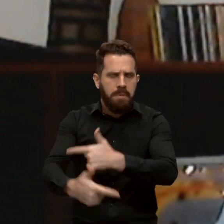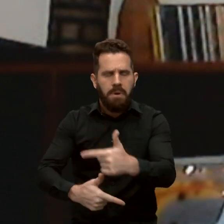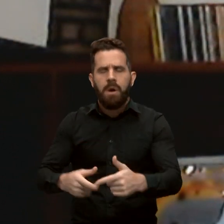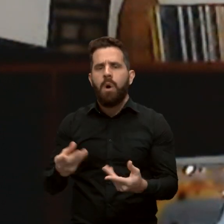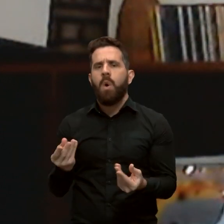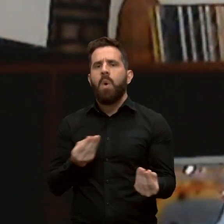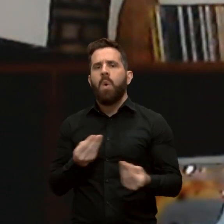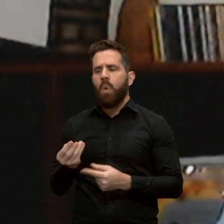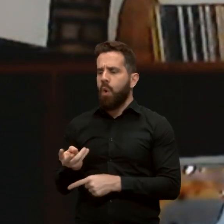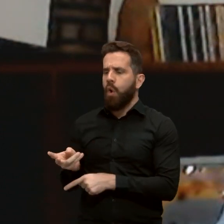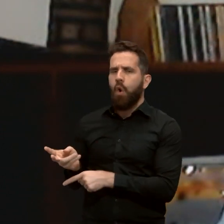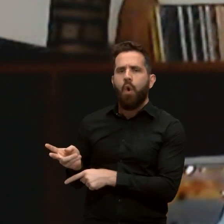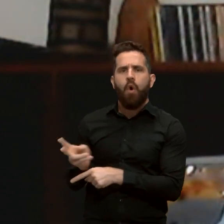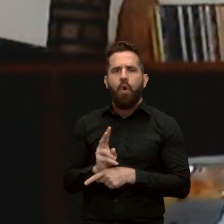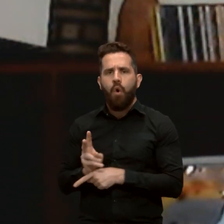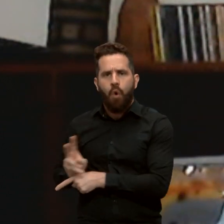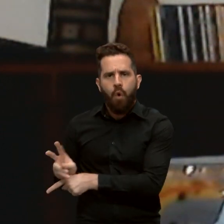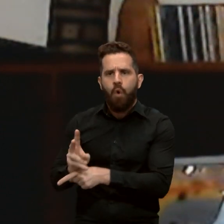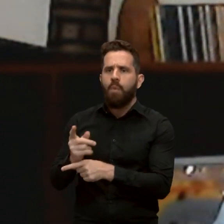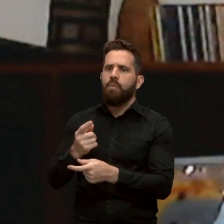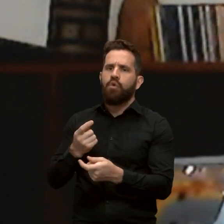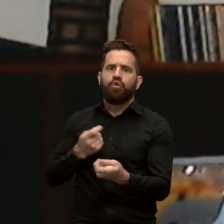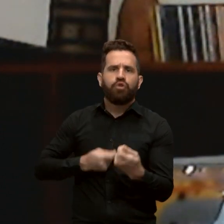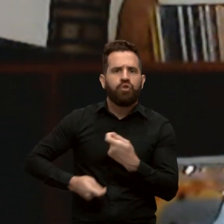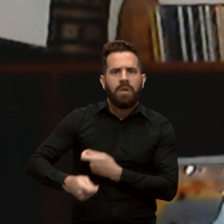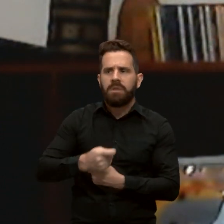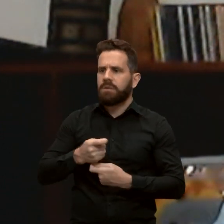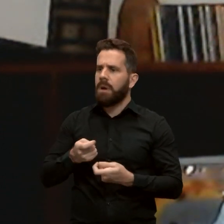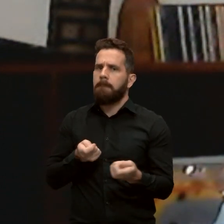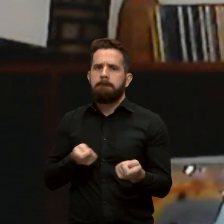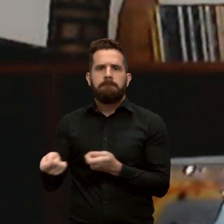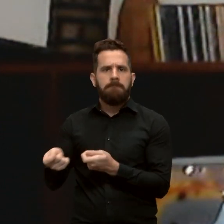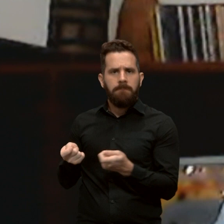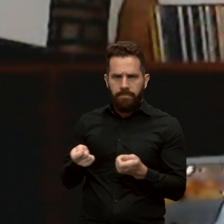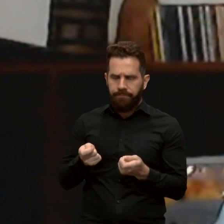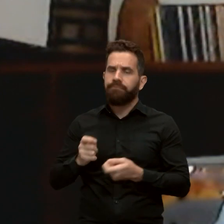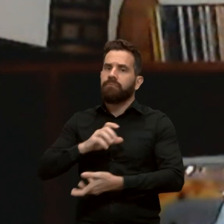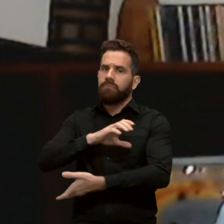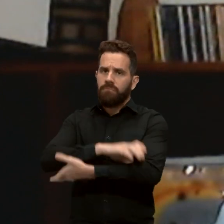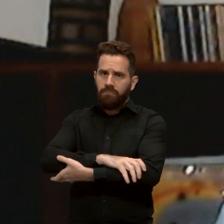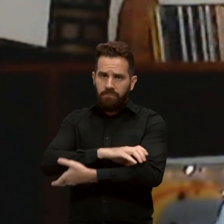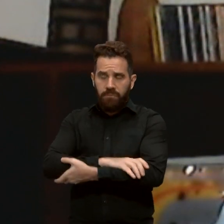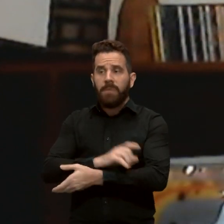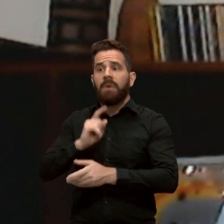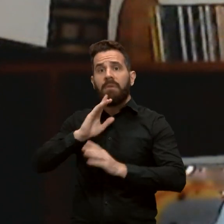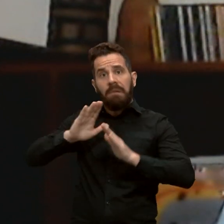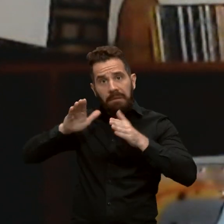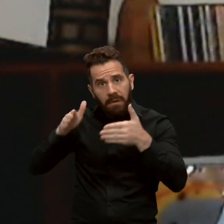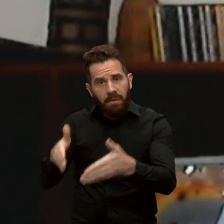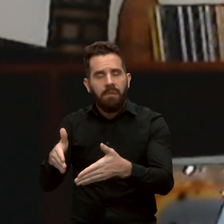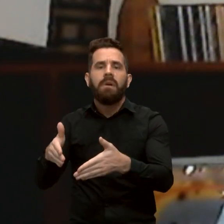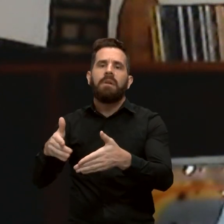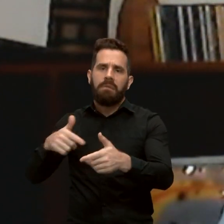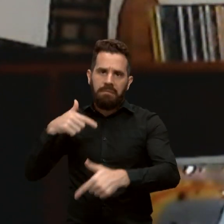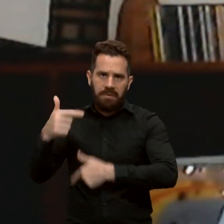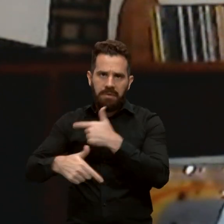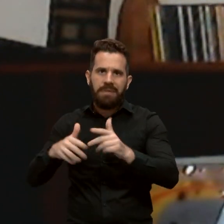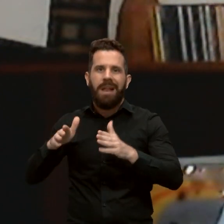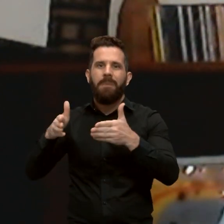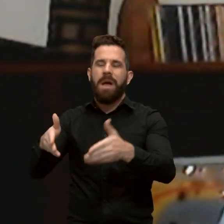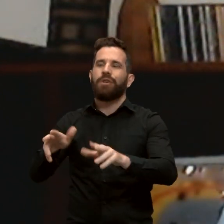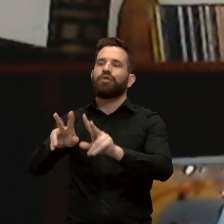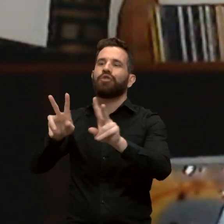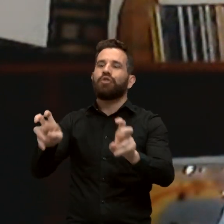gestão da própria cooperativa, né, com um trabalho voltado muito, de forma acentuada, nessas